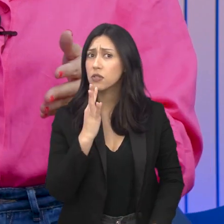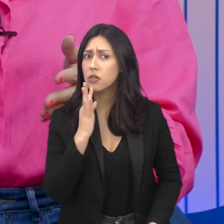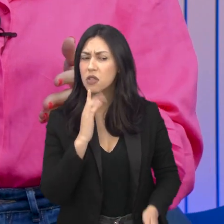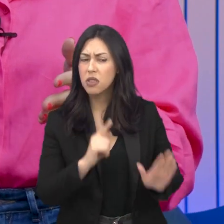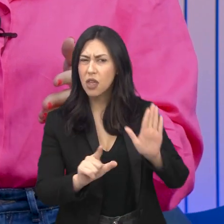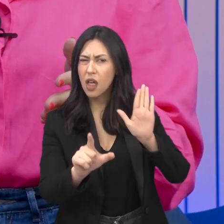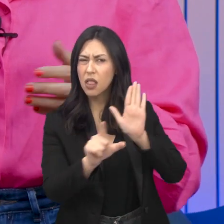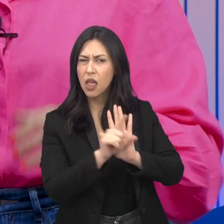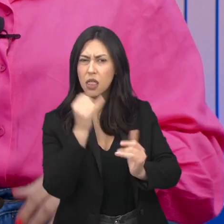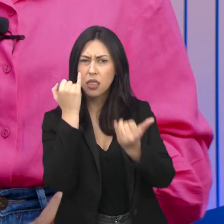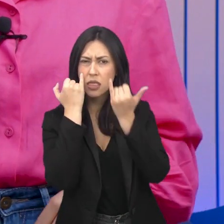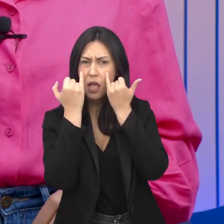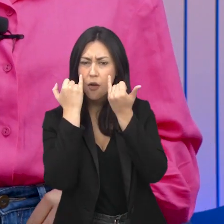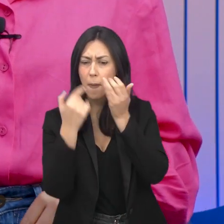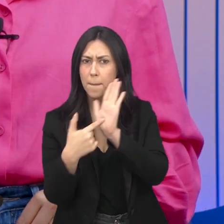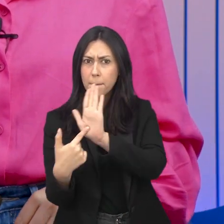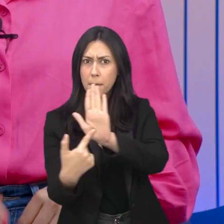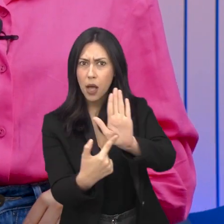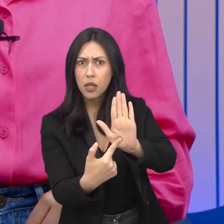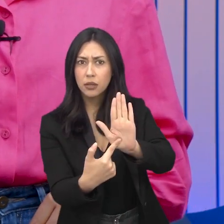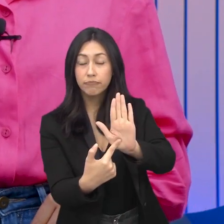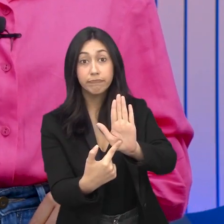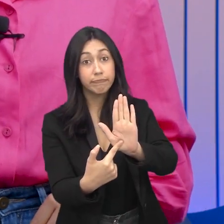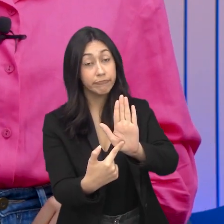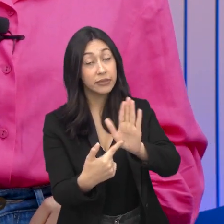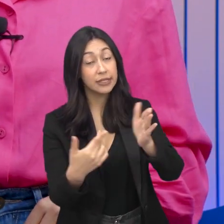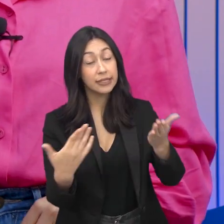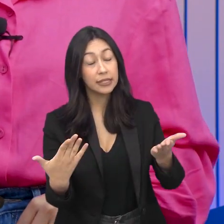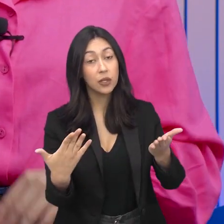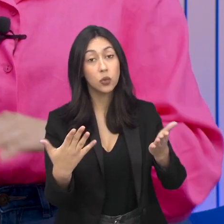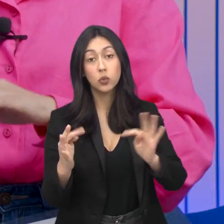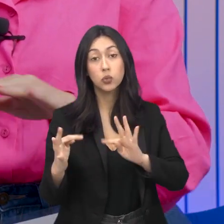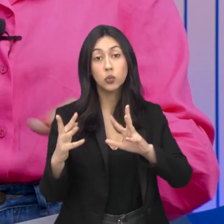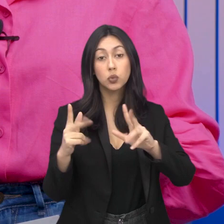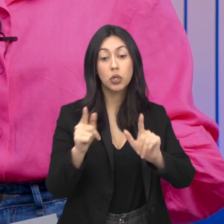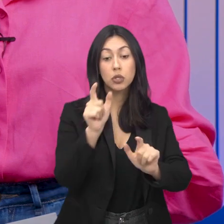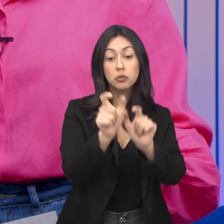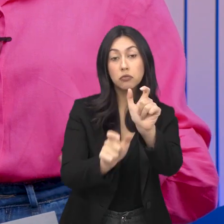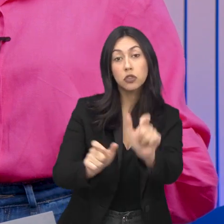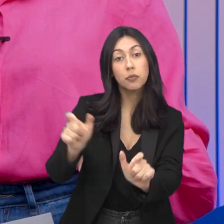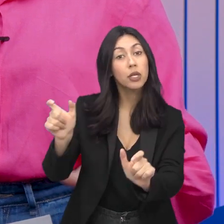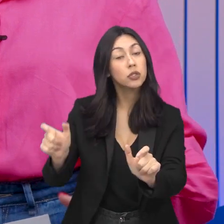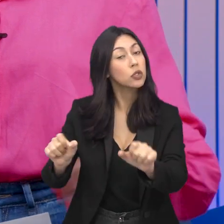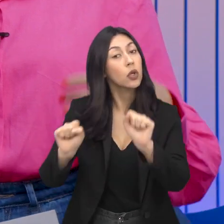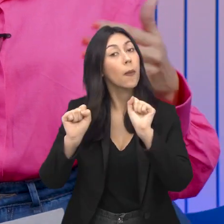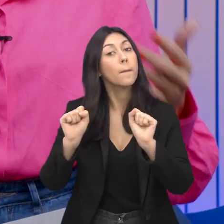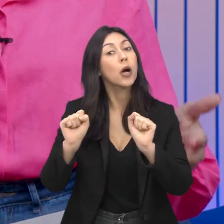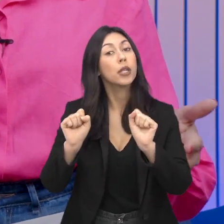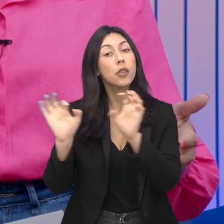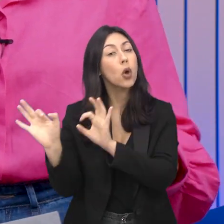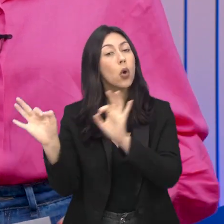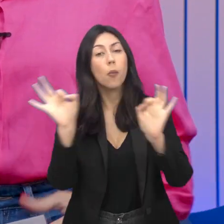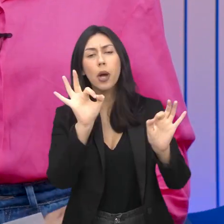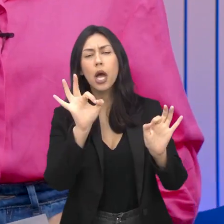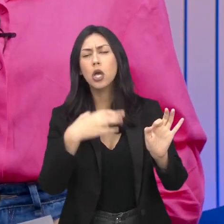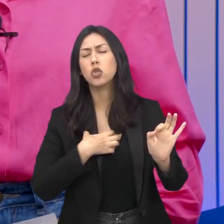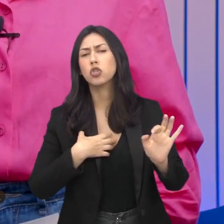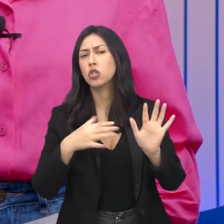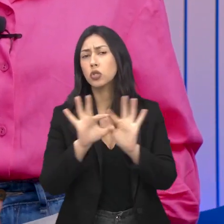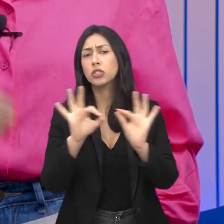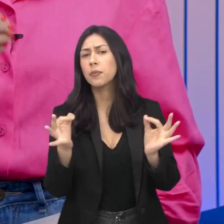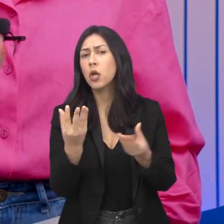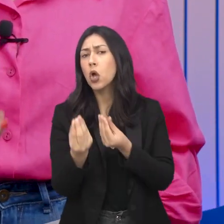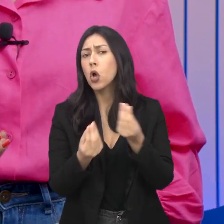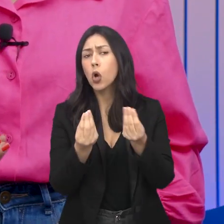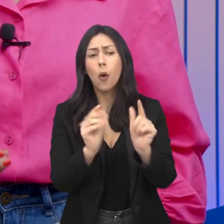Você conhece a Lei da Transparência? Pois é, ela permite que todo cidadão fique sabendo de modo simples sobre as